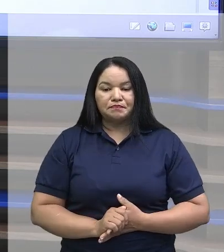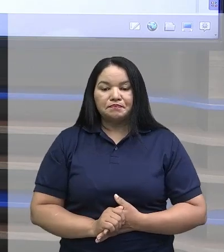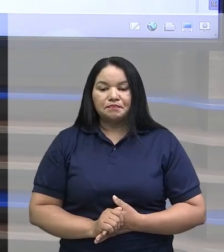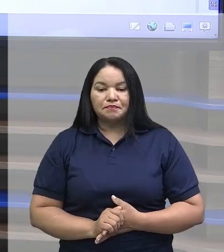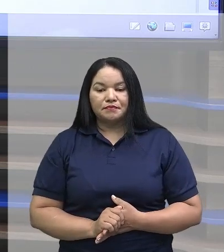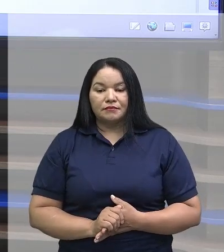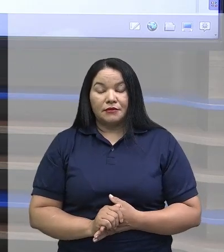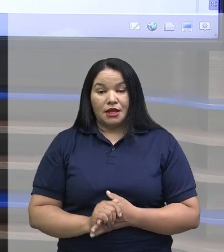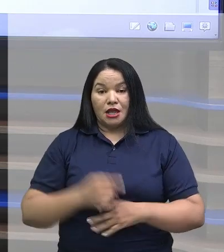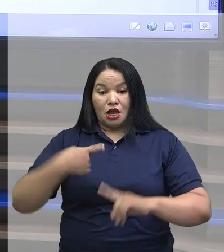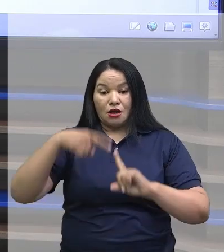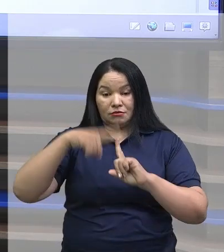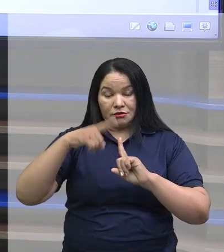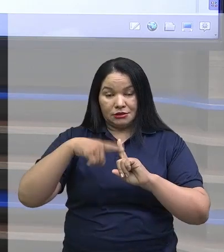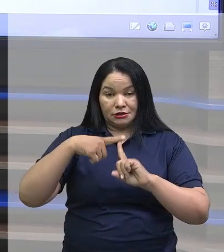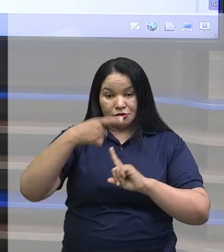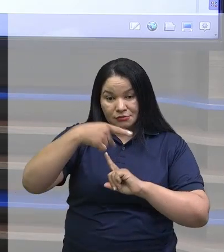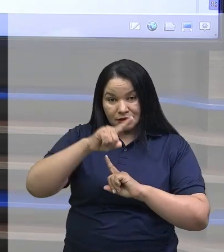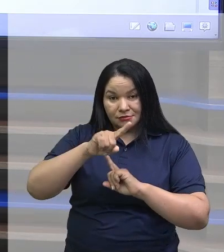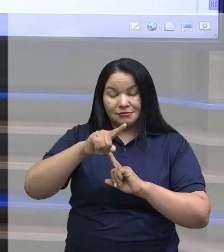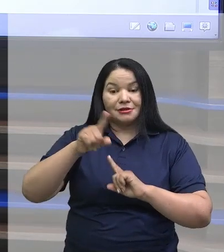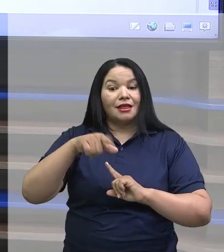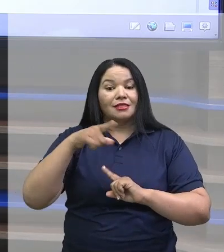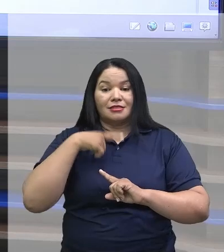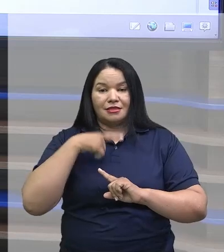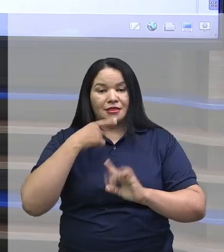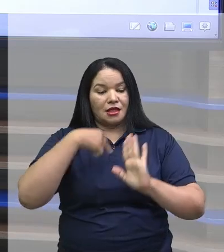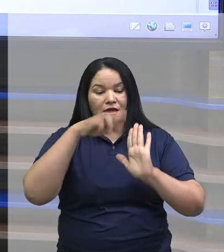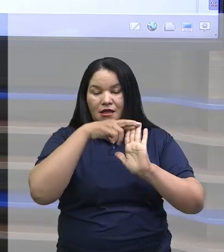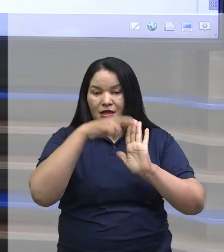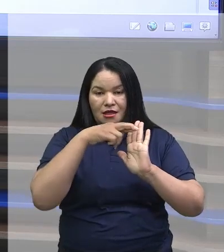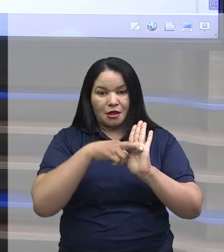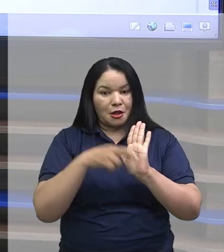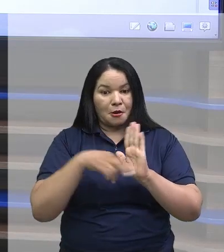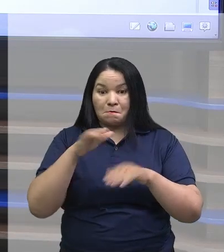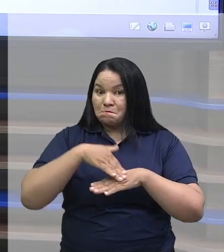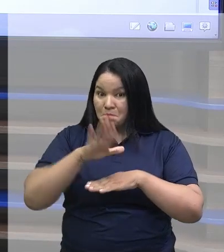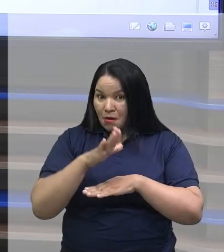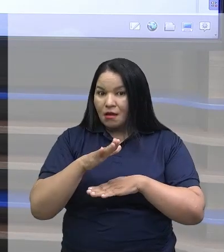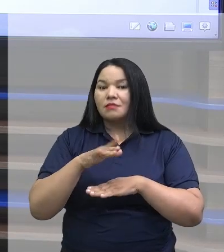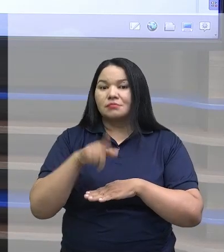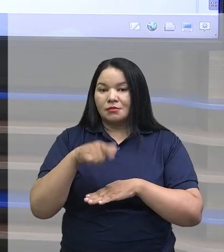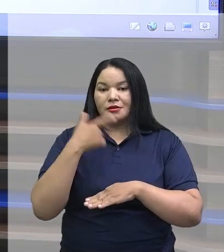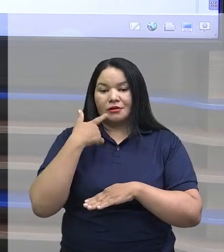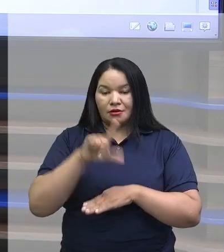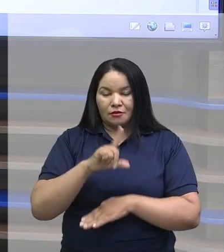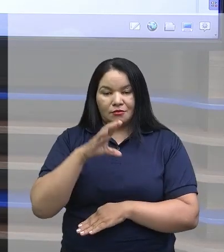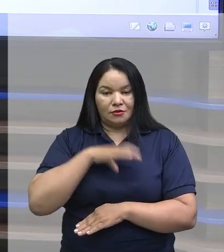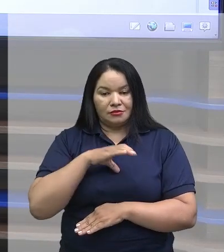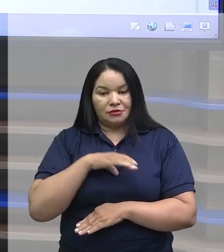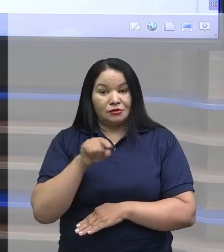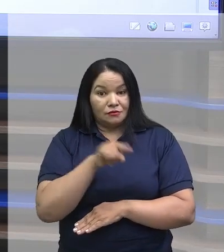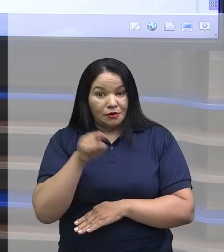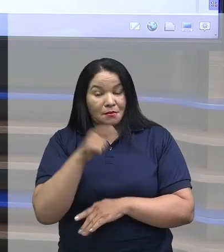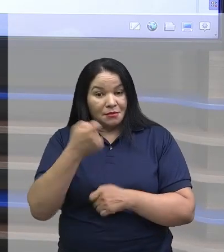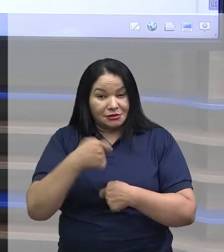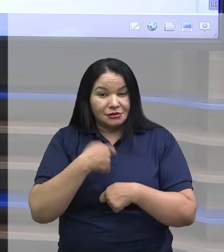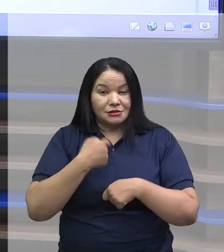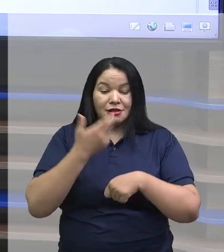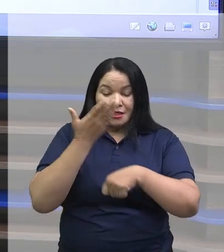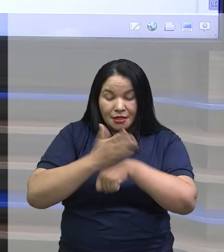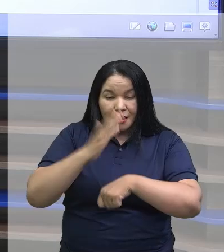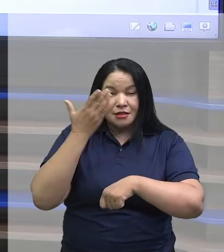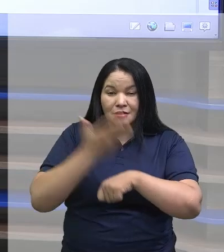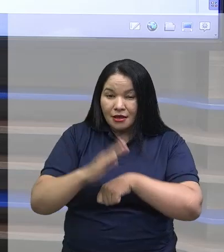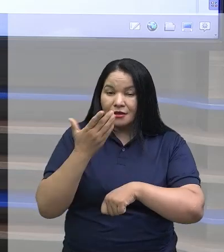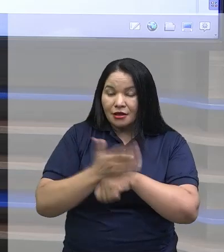esse tipo de acentuação é a que mais tem regras, né, na língua portuguesa. Então, é necessário que a gente revise